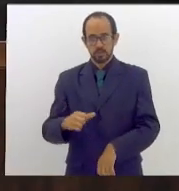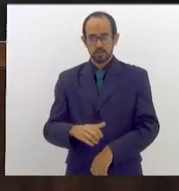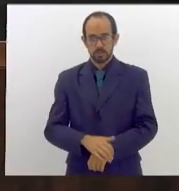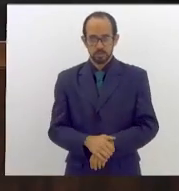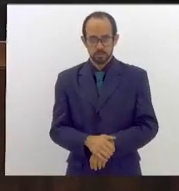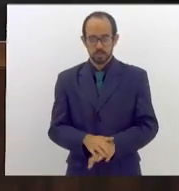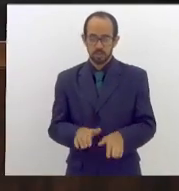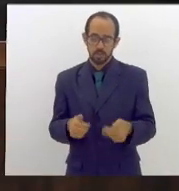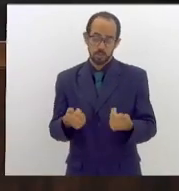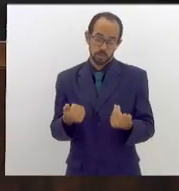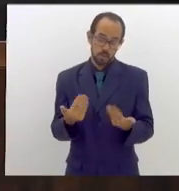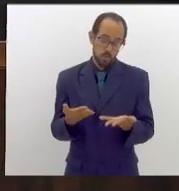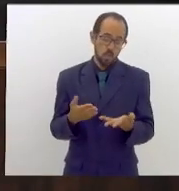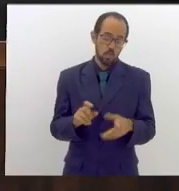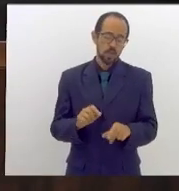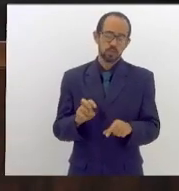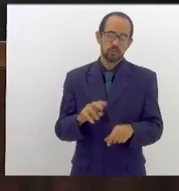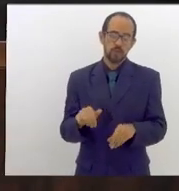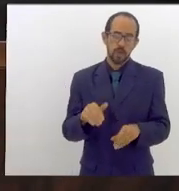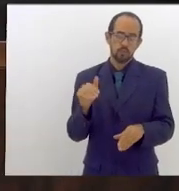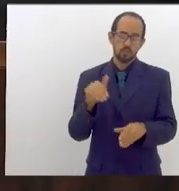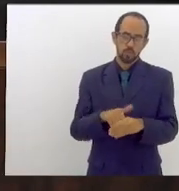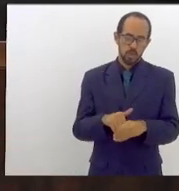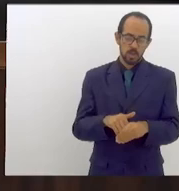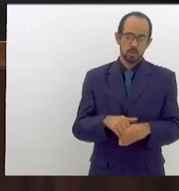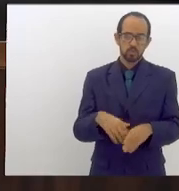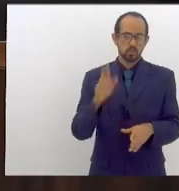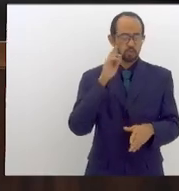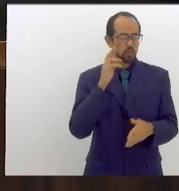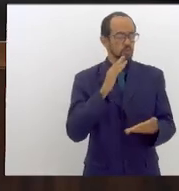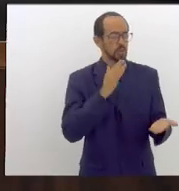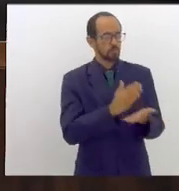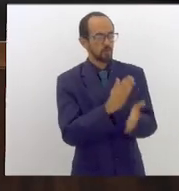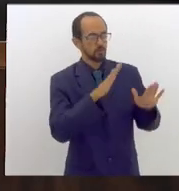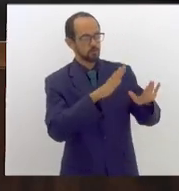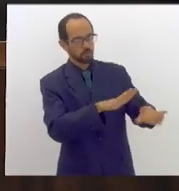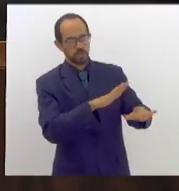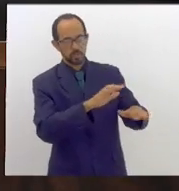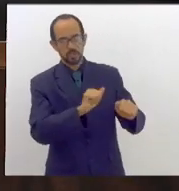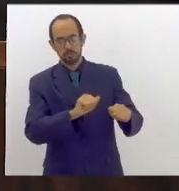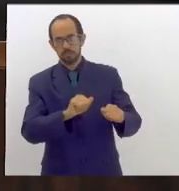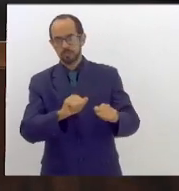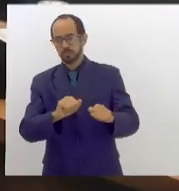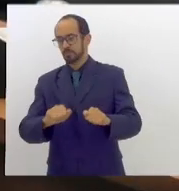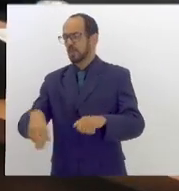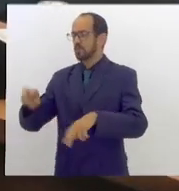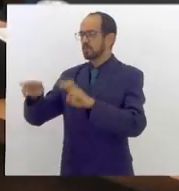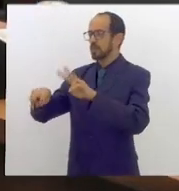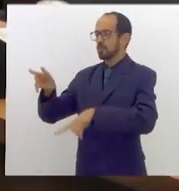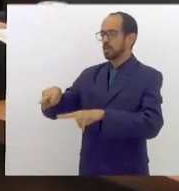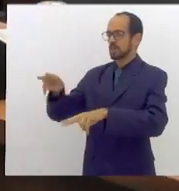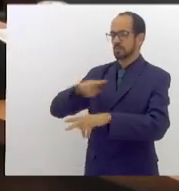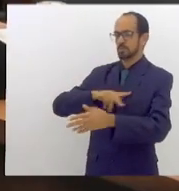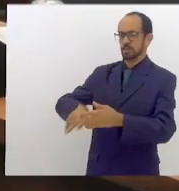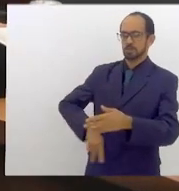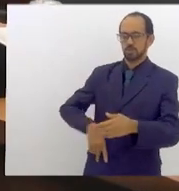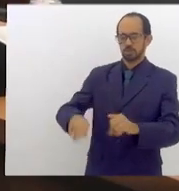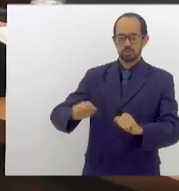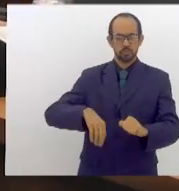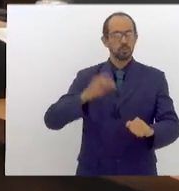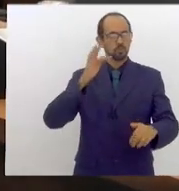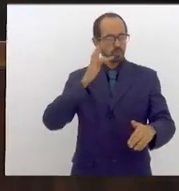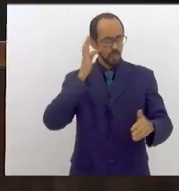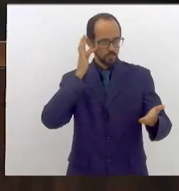Então vamos à votação senhores que aprovam permaneças Como estão verificação verificação pedida pelo Deputado